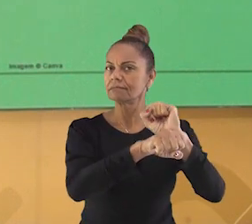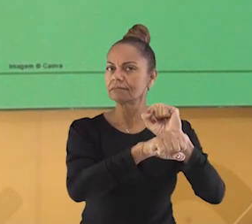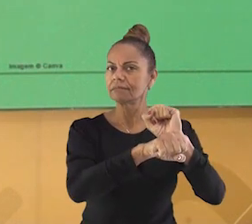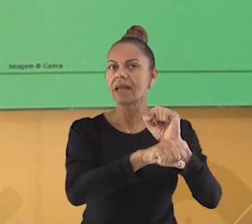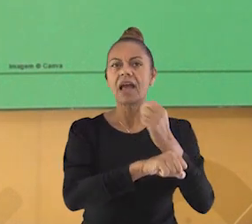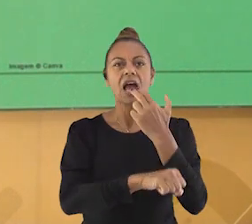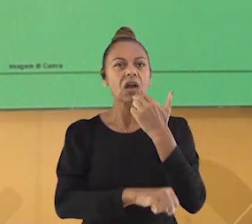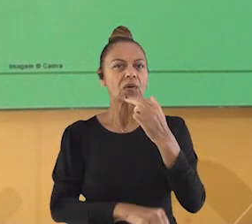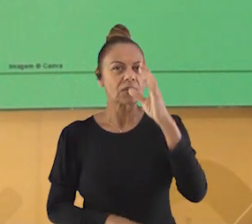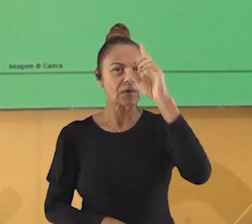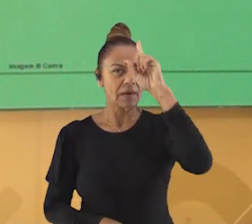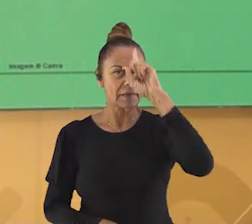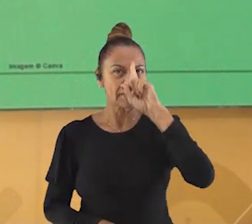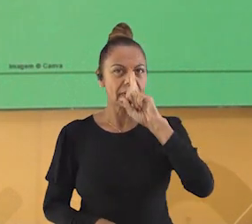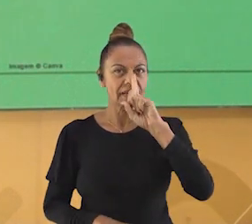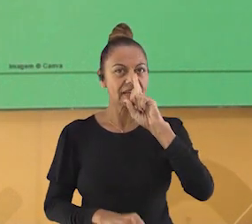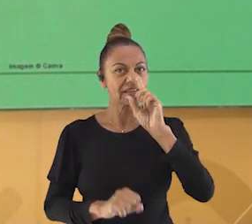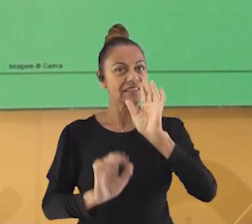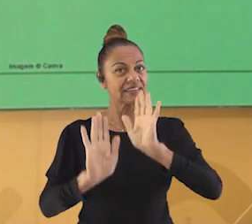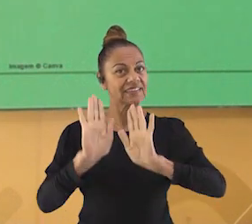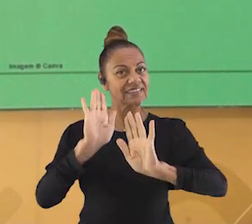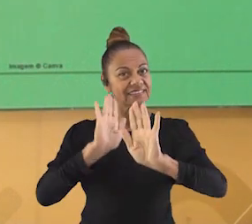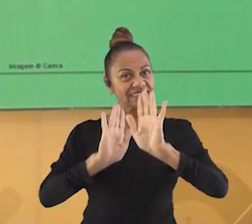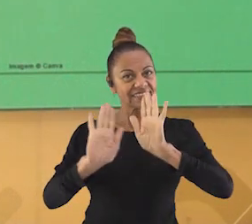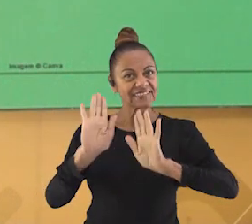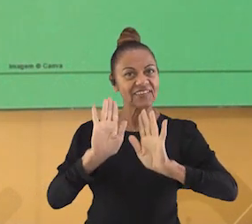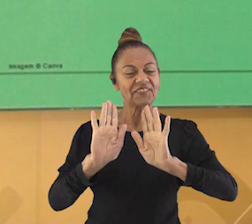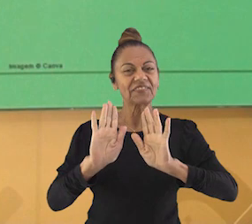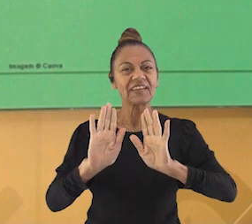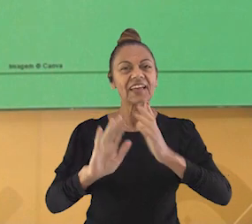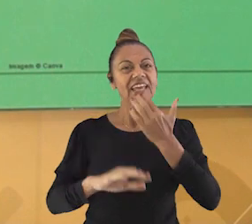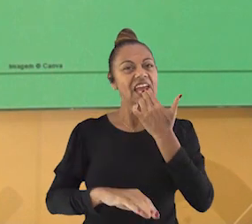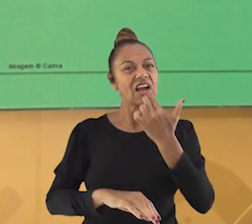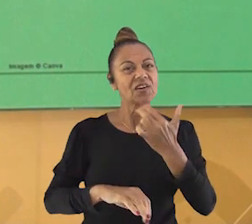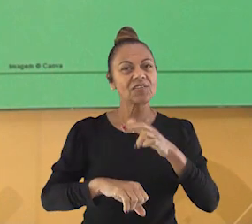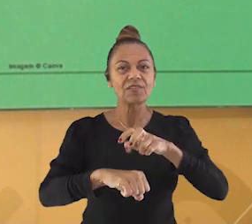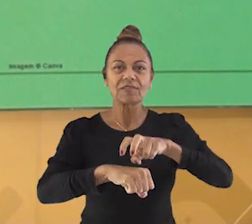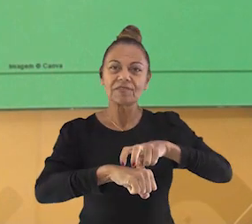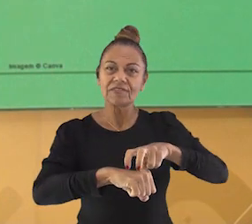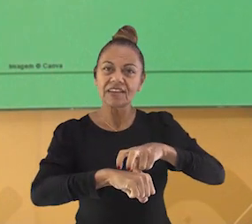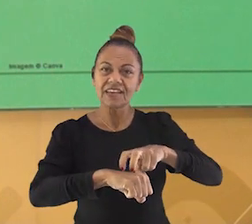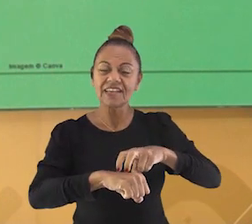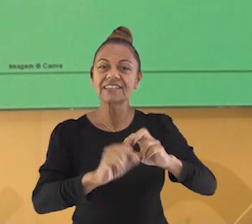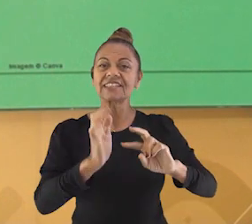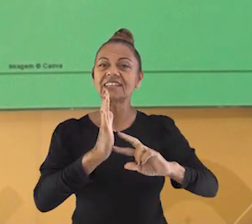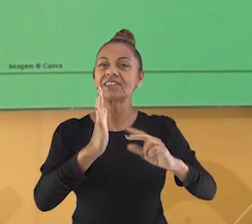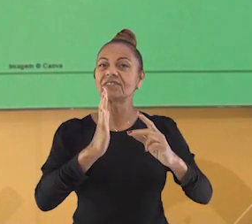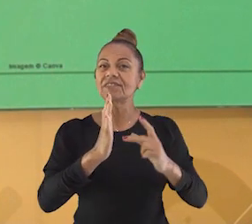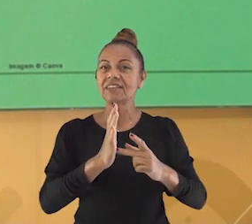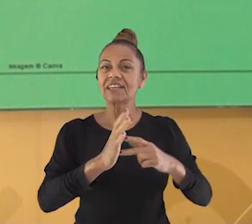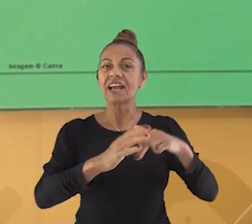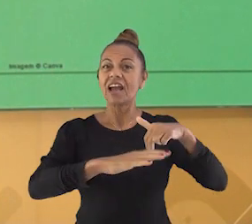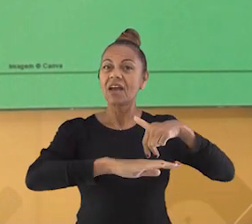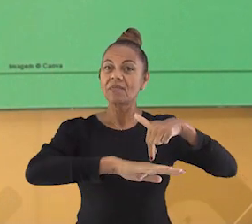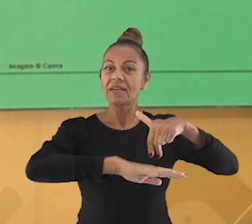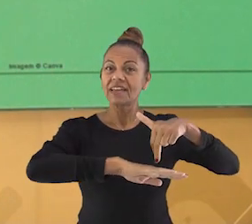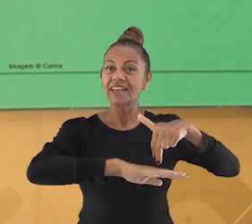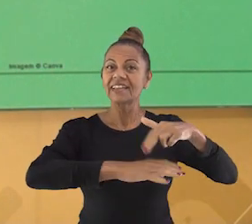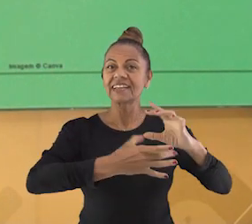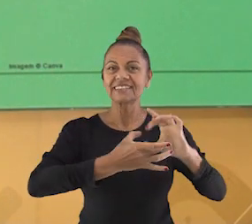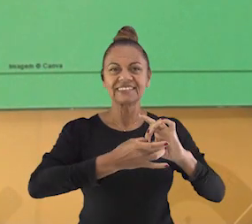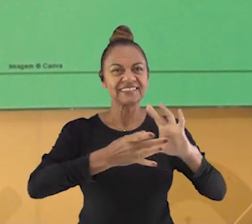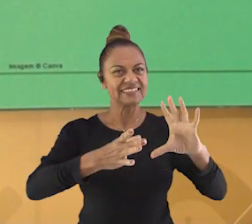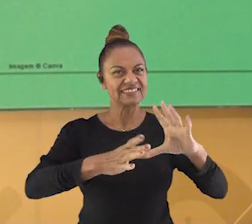semáforo significa pare. A cor amarela significa atenção. E o verde significa que